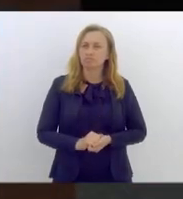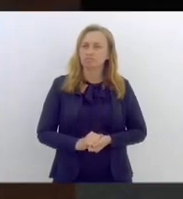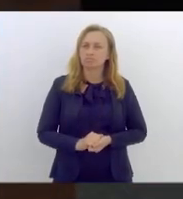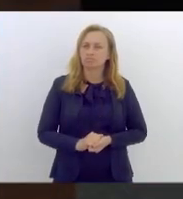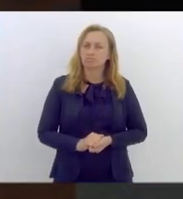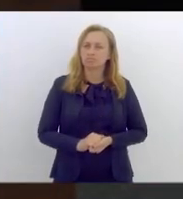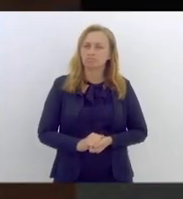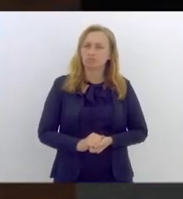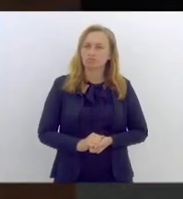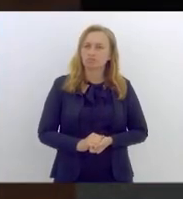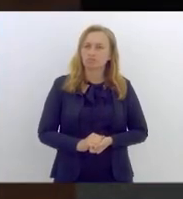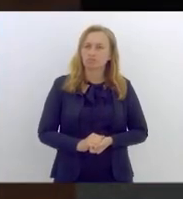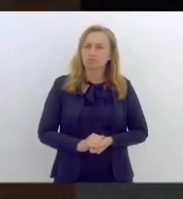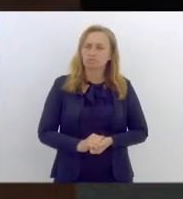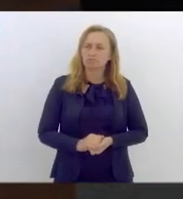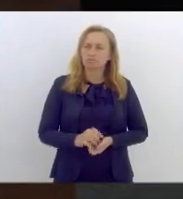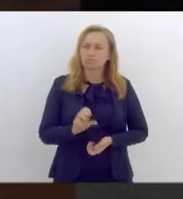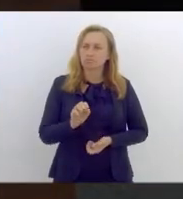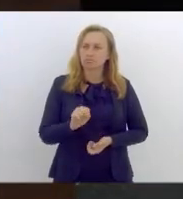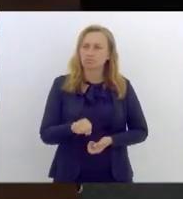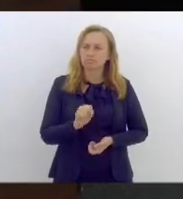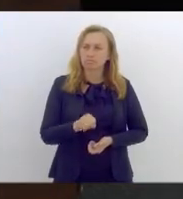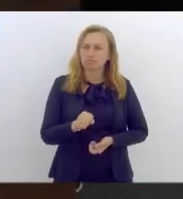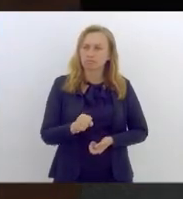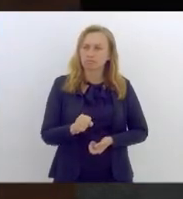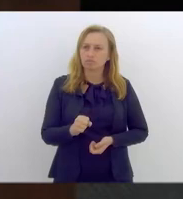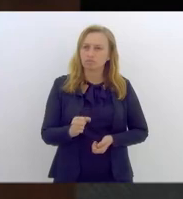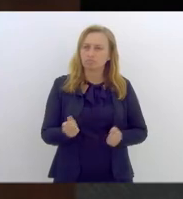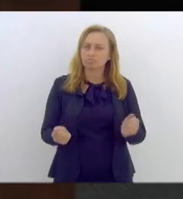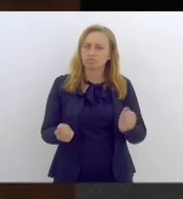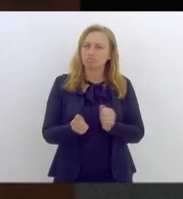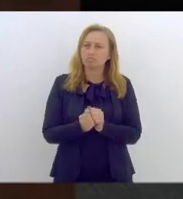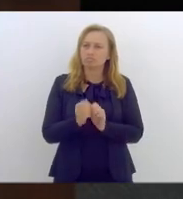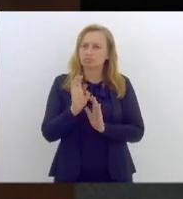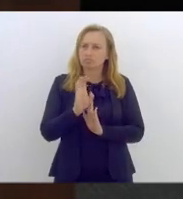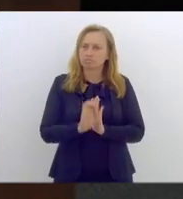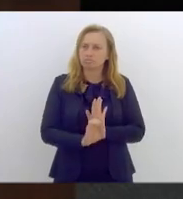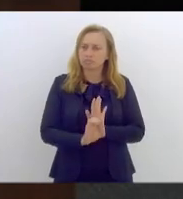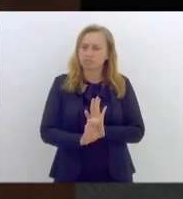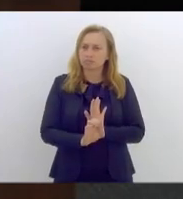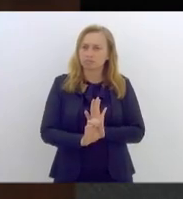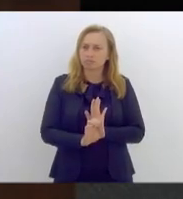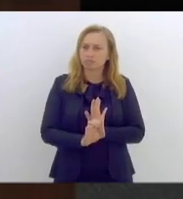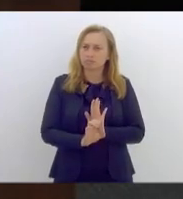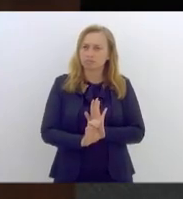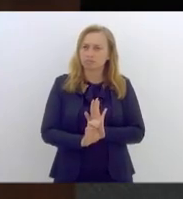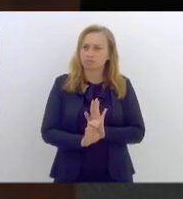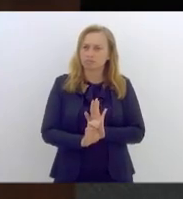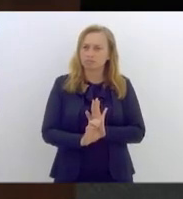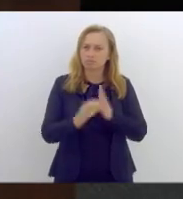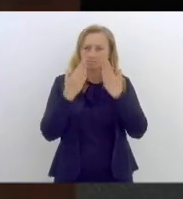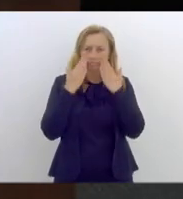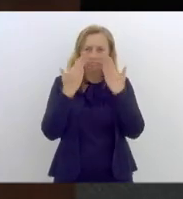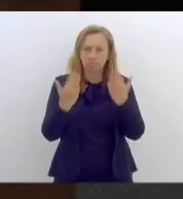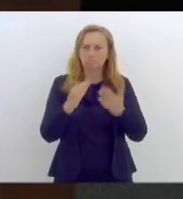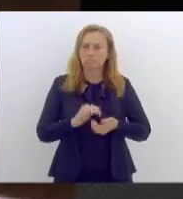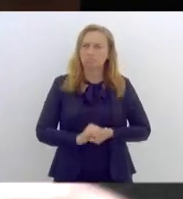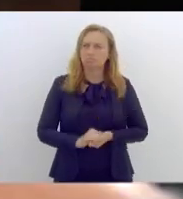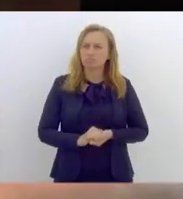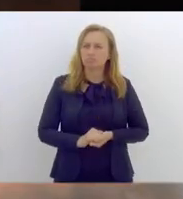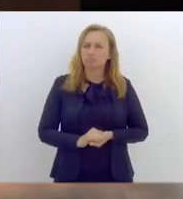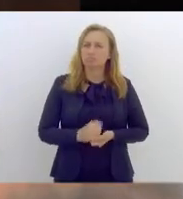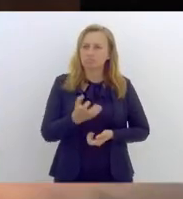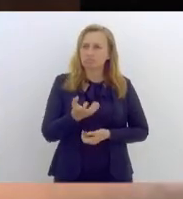é favorável com estas emendas que estão sendo apresentadas e